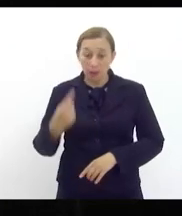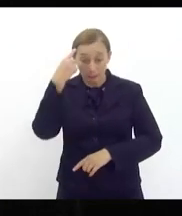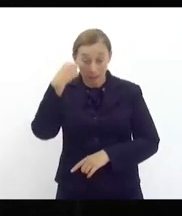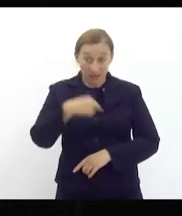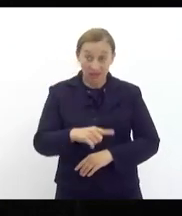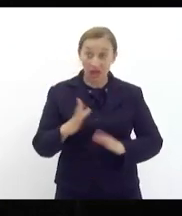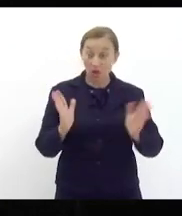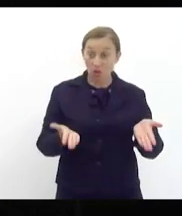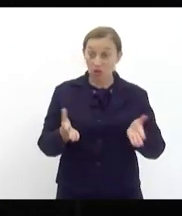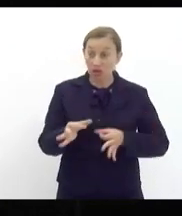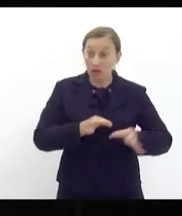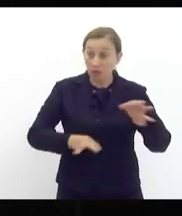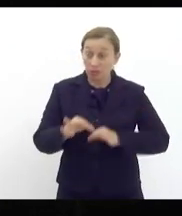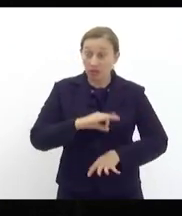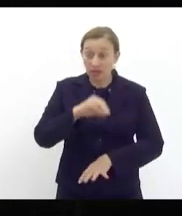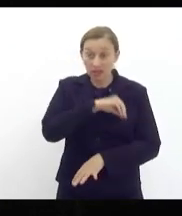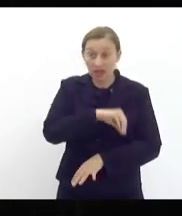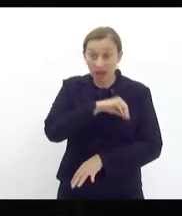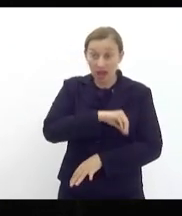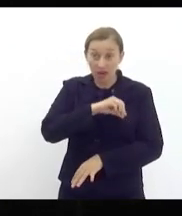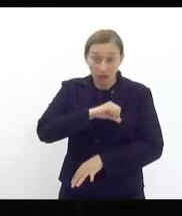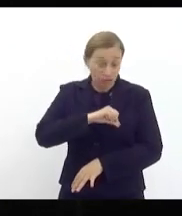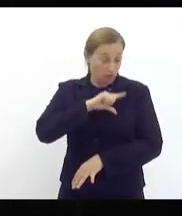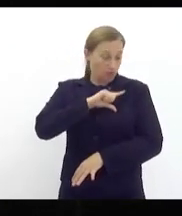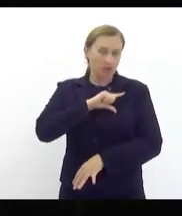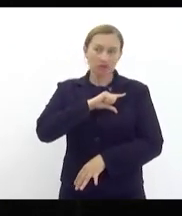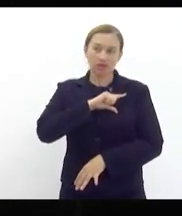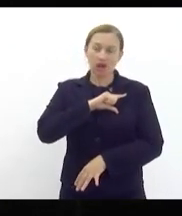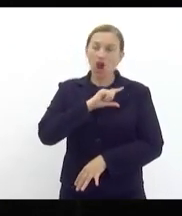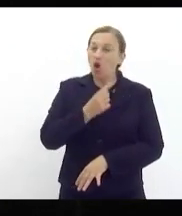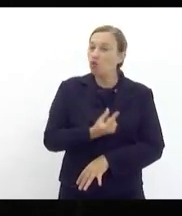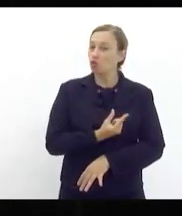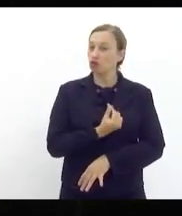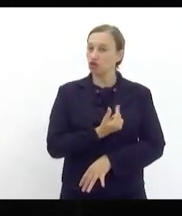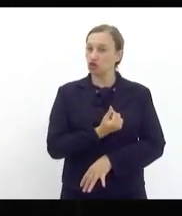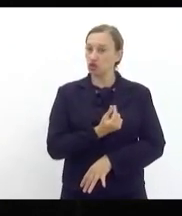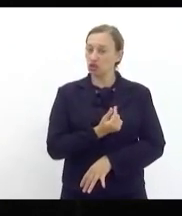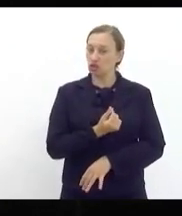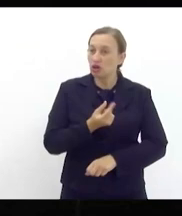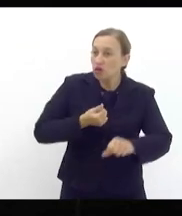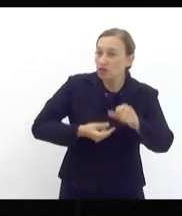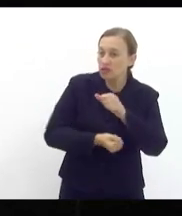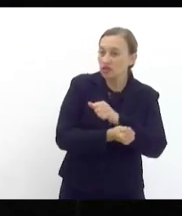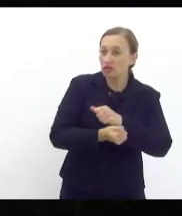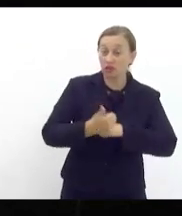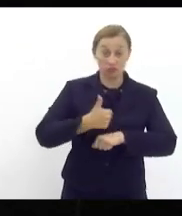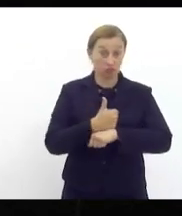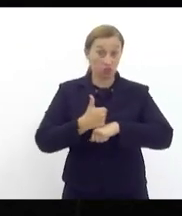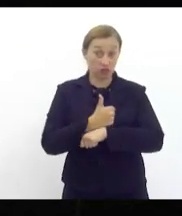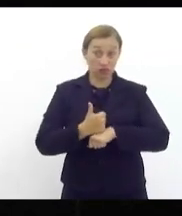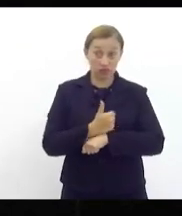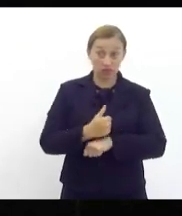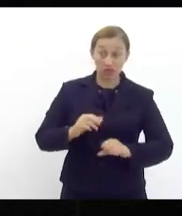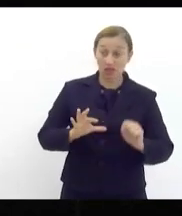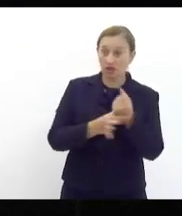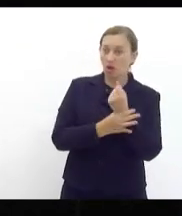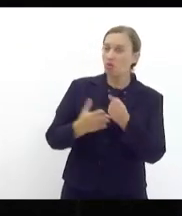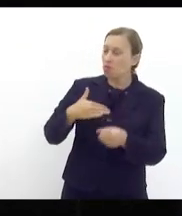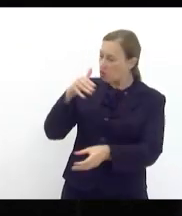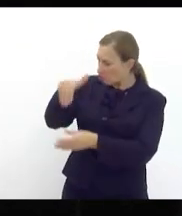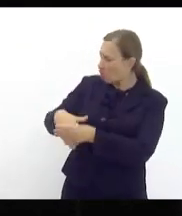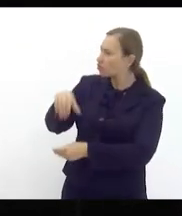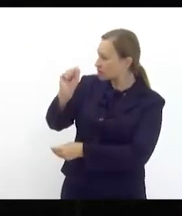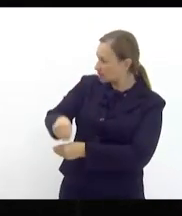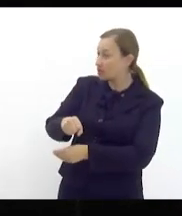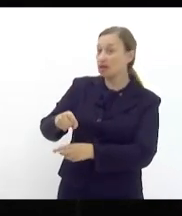casa um plano de carro carreira e salário para aumentar o dinheiro e o investimento nos profissionais de segurança vai ter meu voto a favor